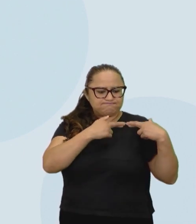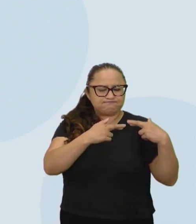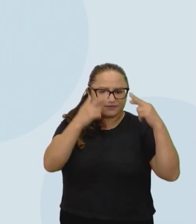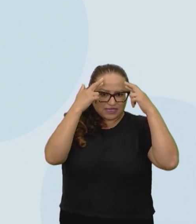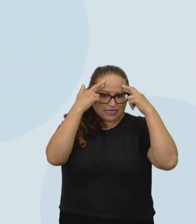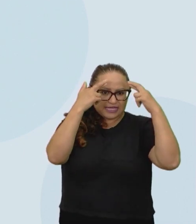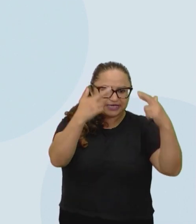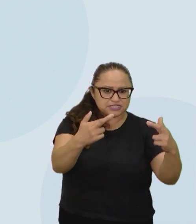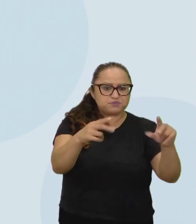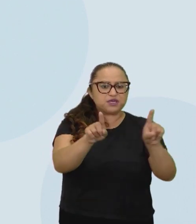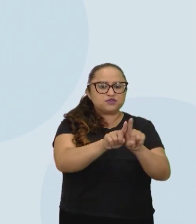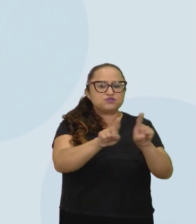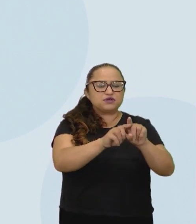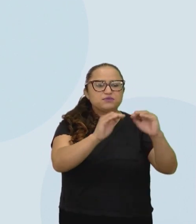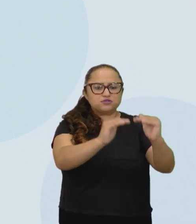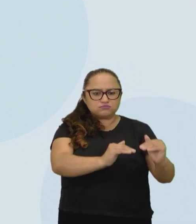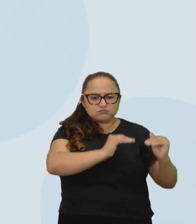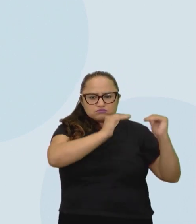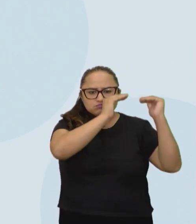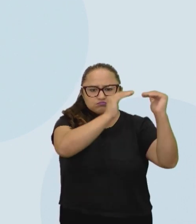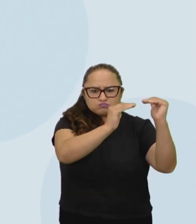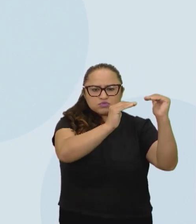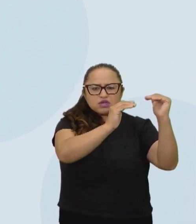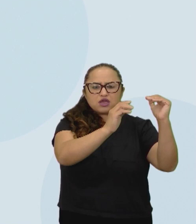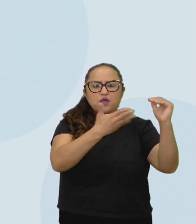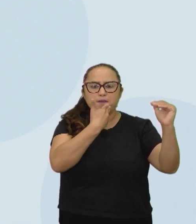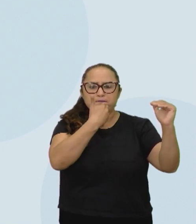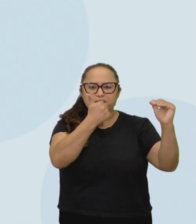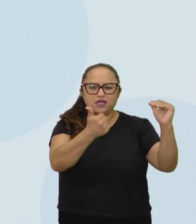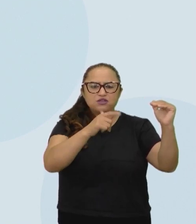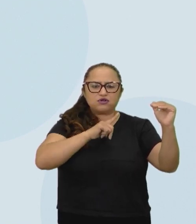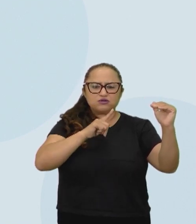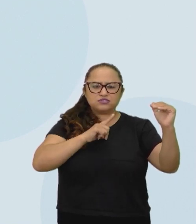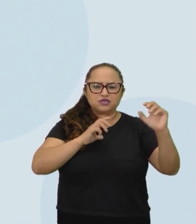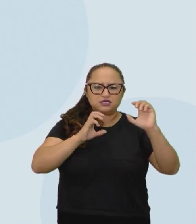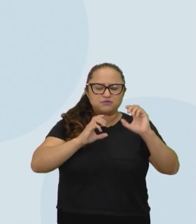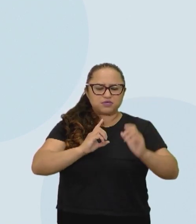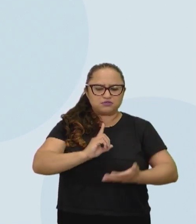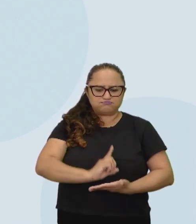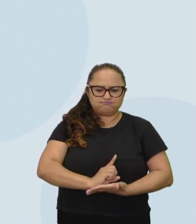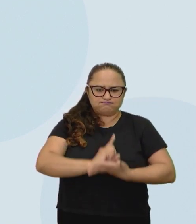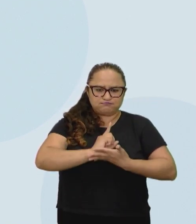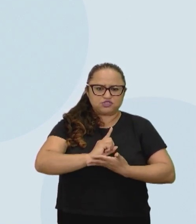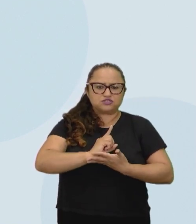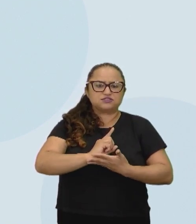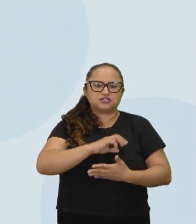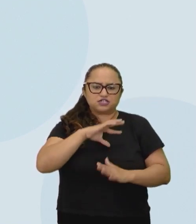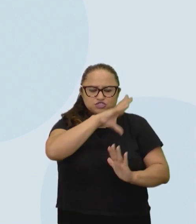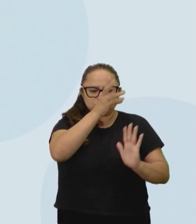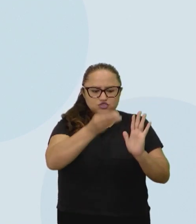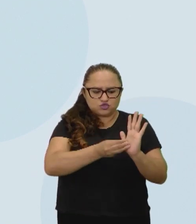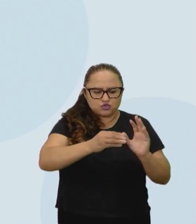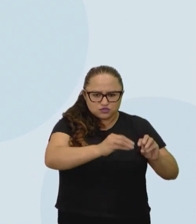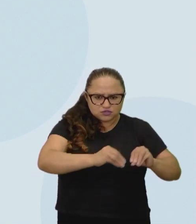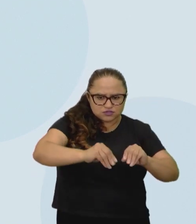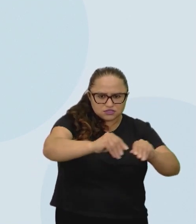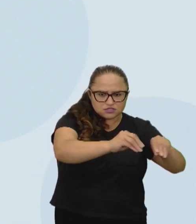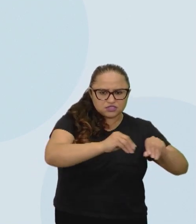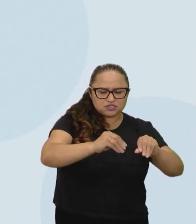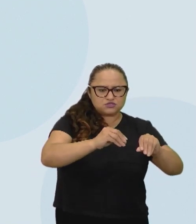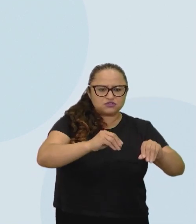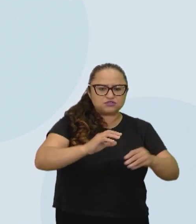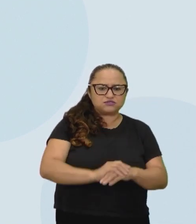e à integridade territorial de todas as nações. Então, essa conferência ela pede também que os territórios